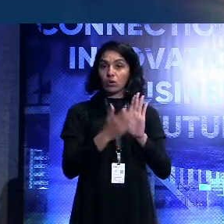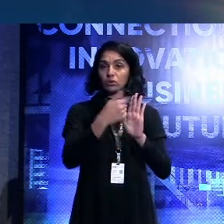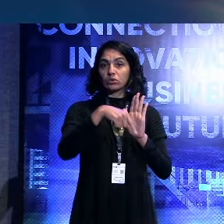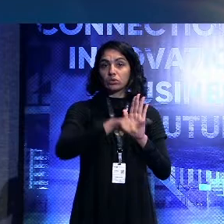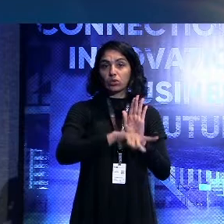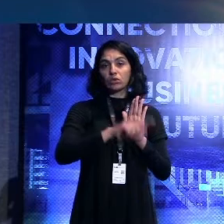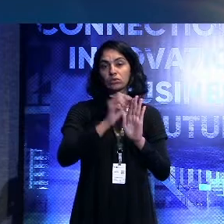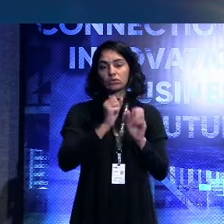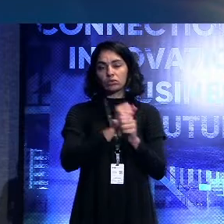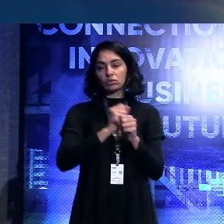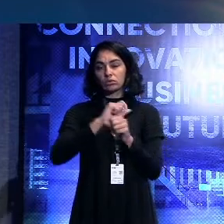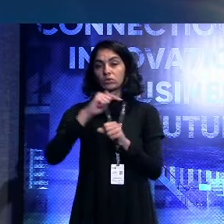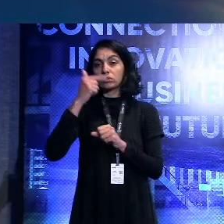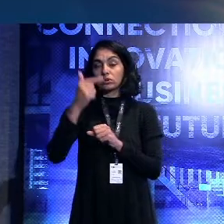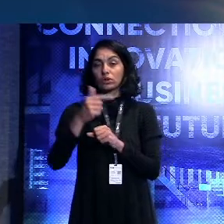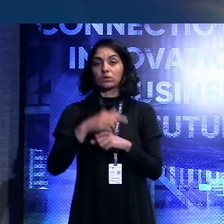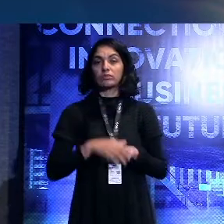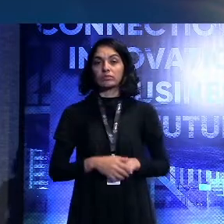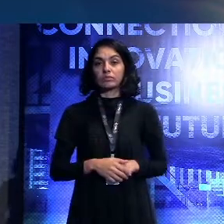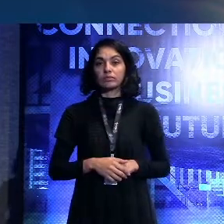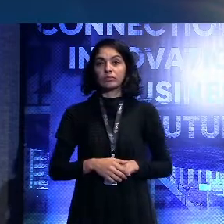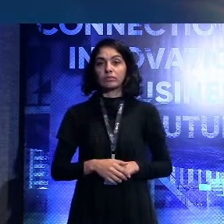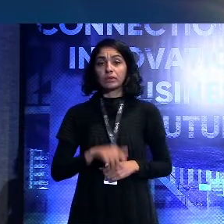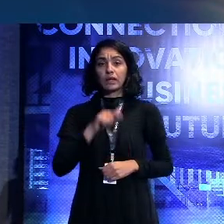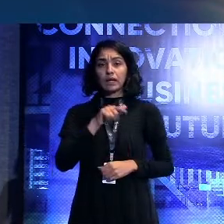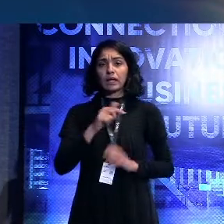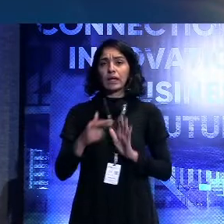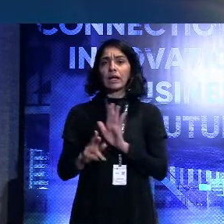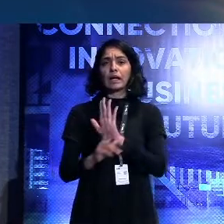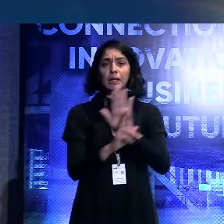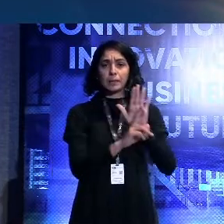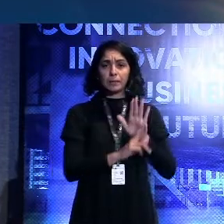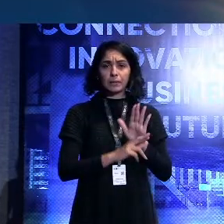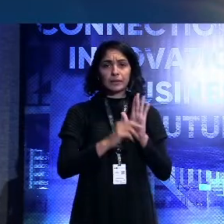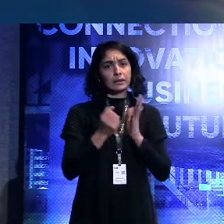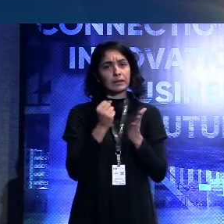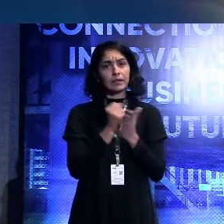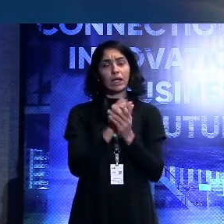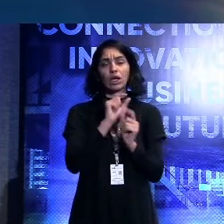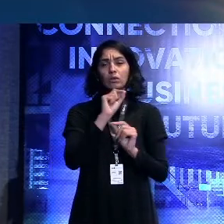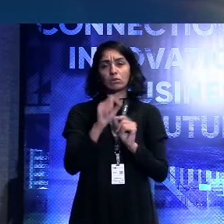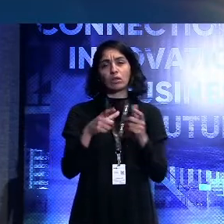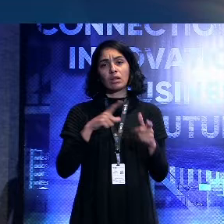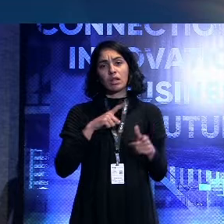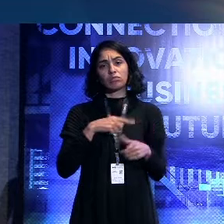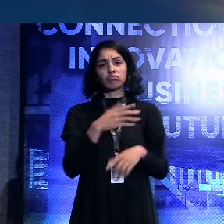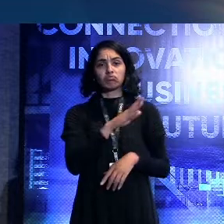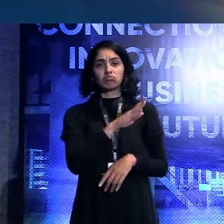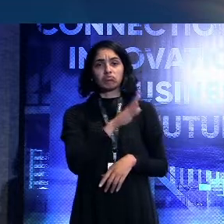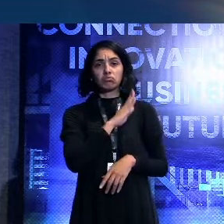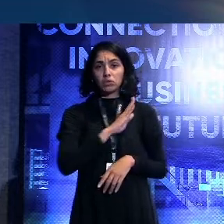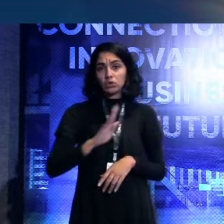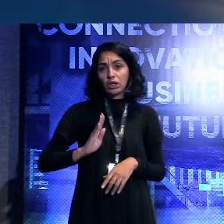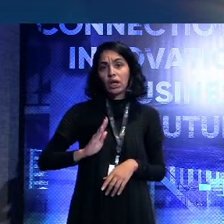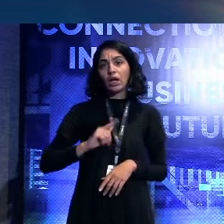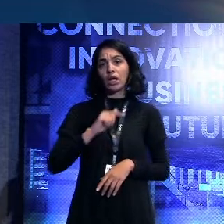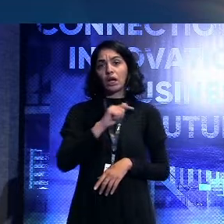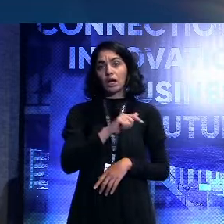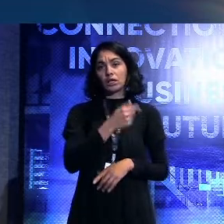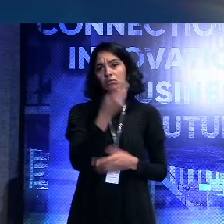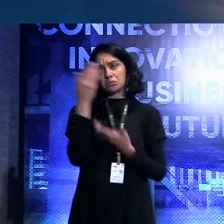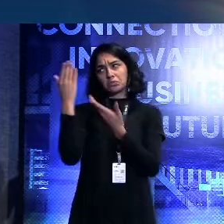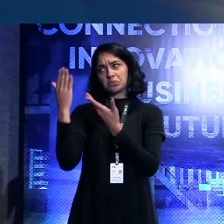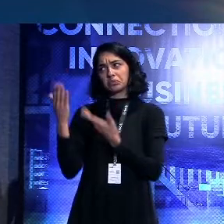anos, o nosso ecossistema ele representa algumas marcas do grupo, né? Aqui são algumas delas, para quem não conhece, o Boticário, Beleza na Web, Beauty